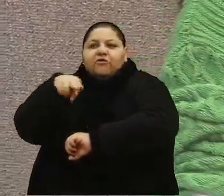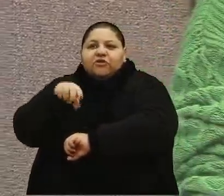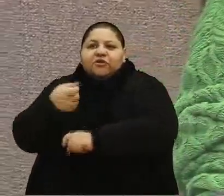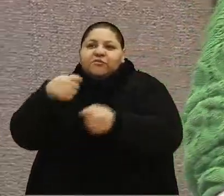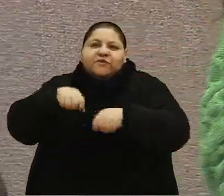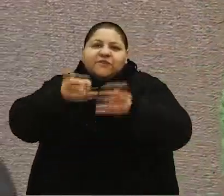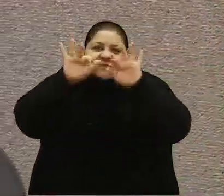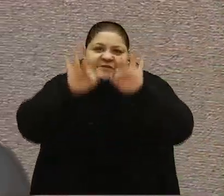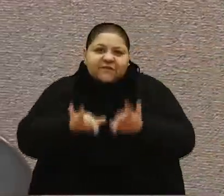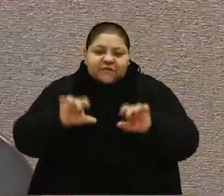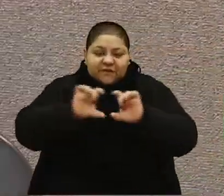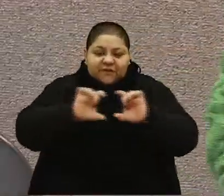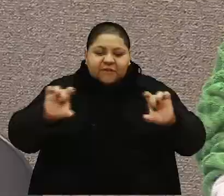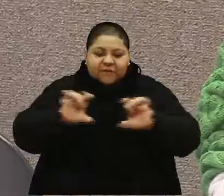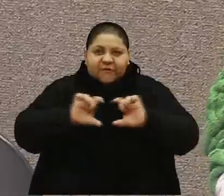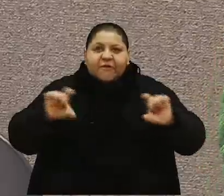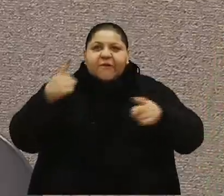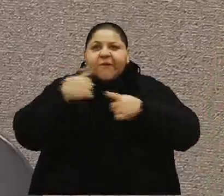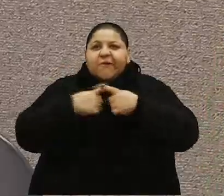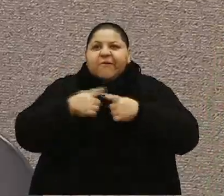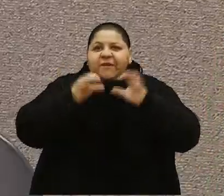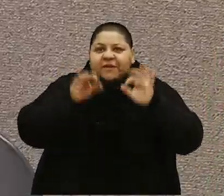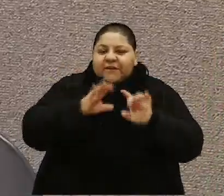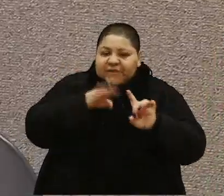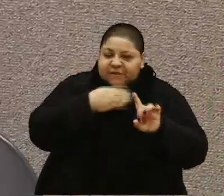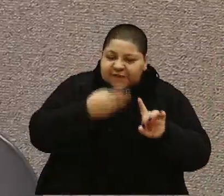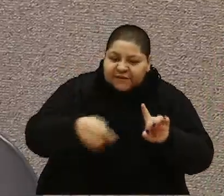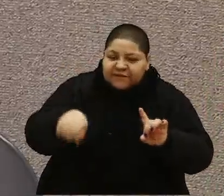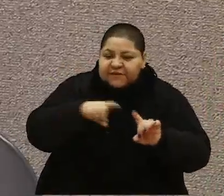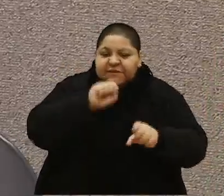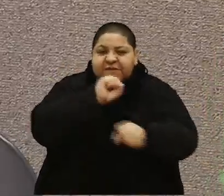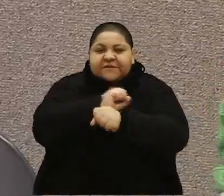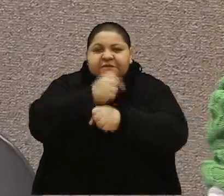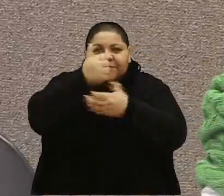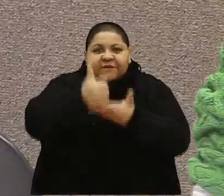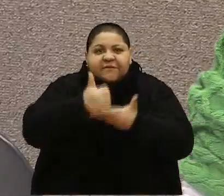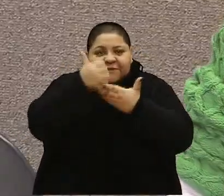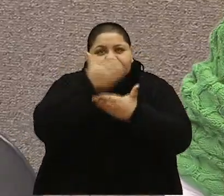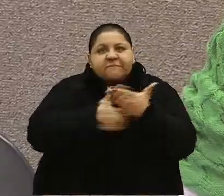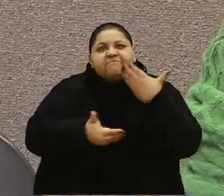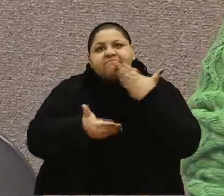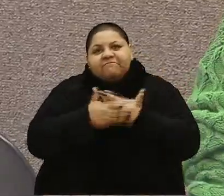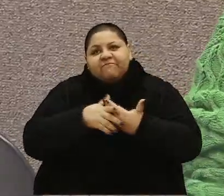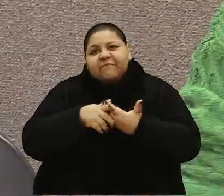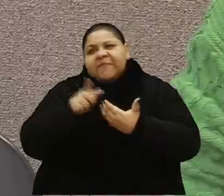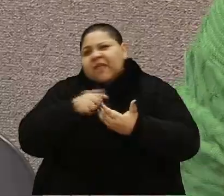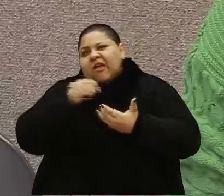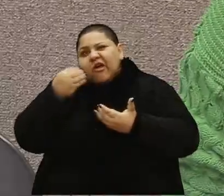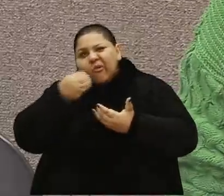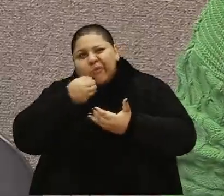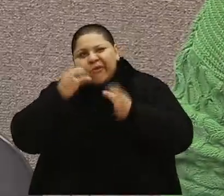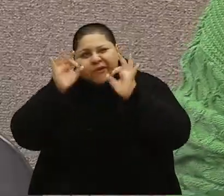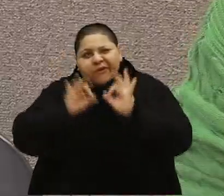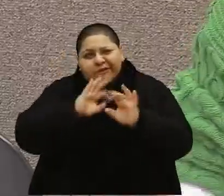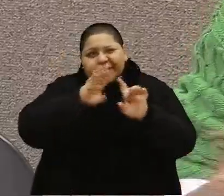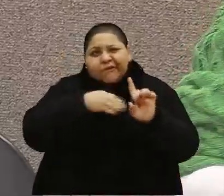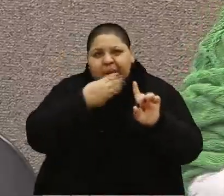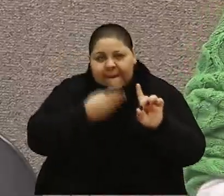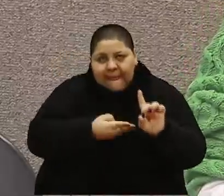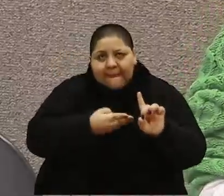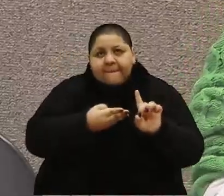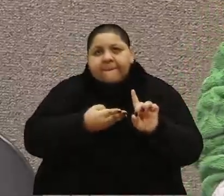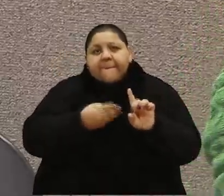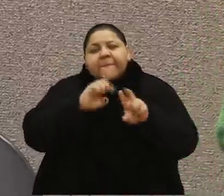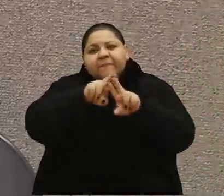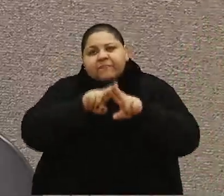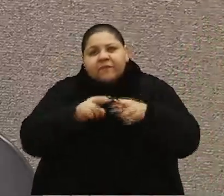última frase fala aqui que, por se tratar de justa homenagem, a gente espera contar com o apoio de todos. É óbvio, né, que é uma justa homenagem, por isso